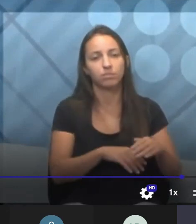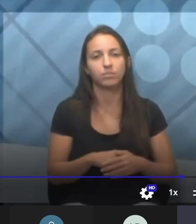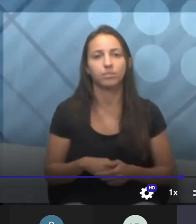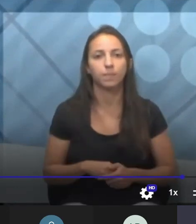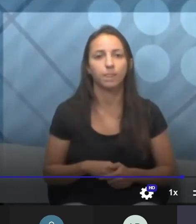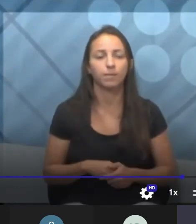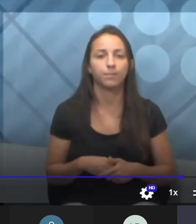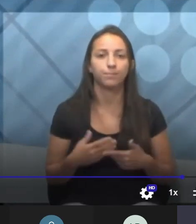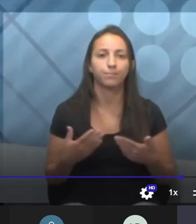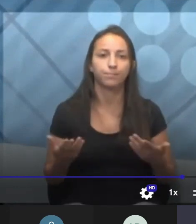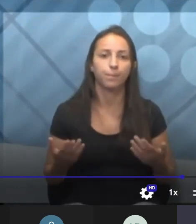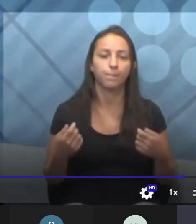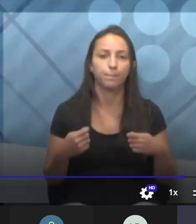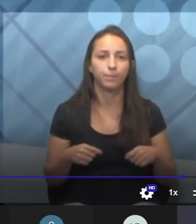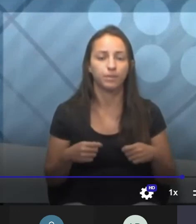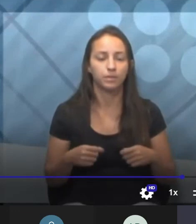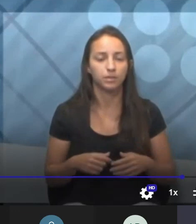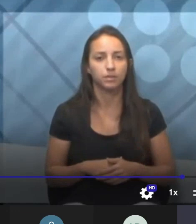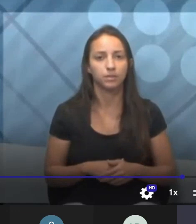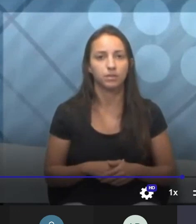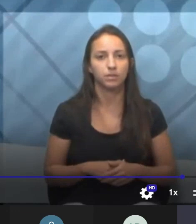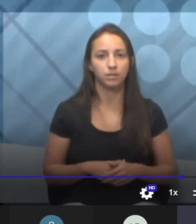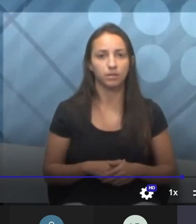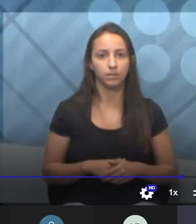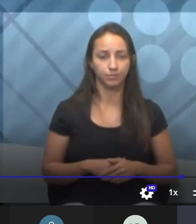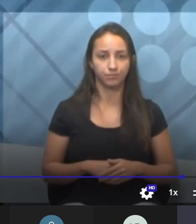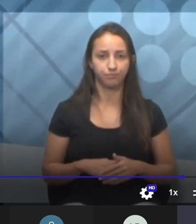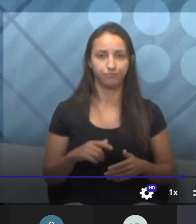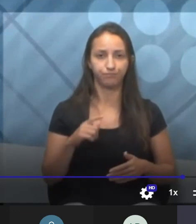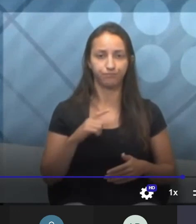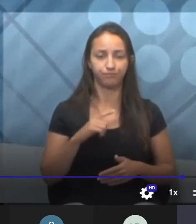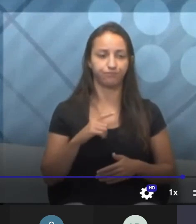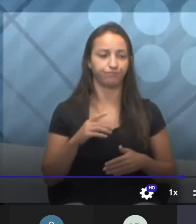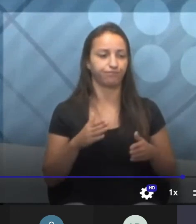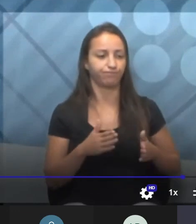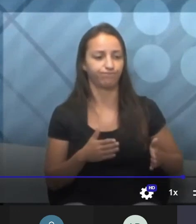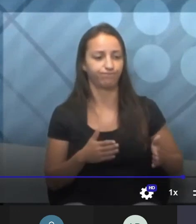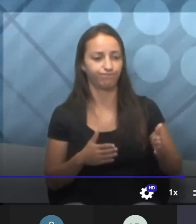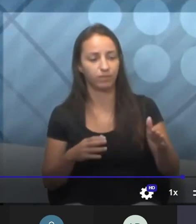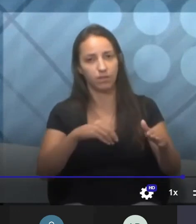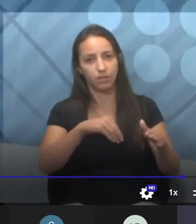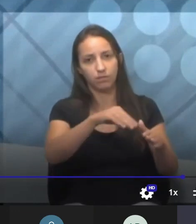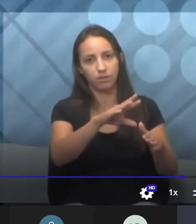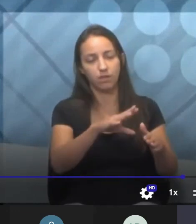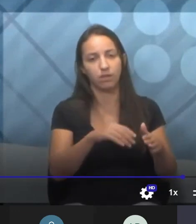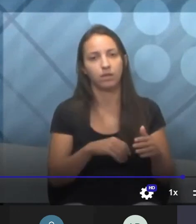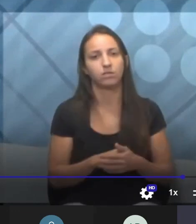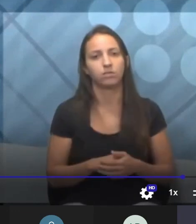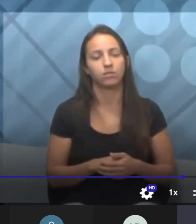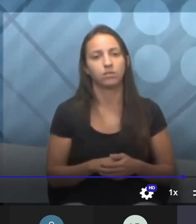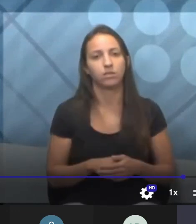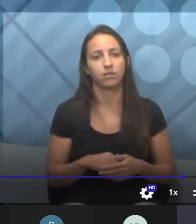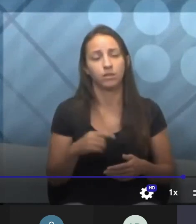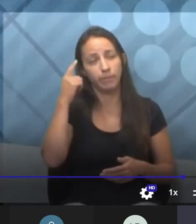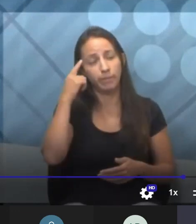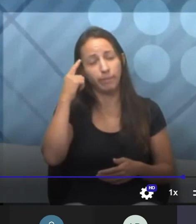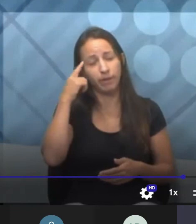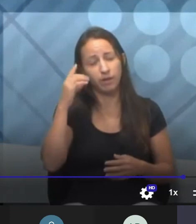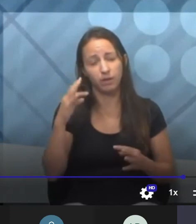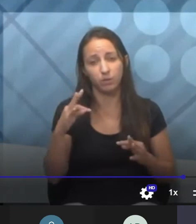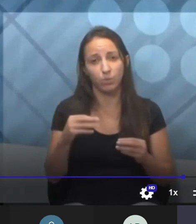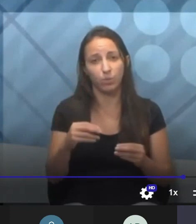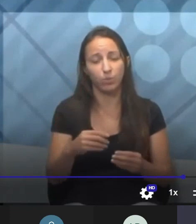lixo é maior, então tem cestos com rodízio, então que vai ser levado até a parte de fora. Tem que